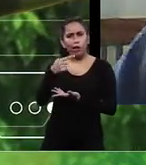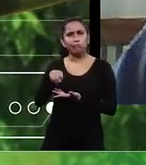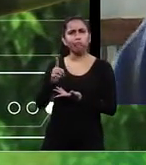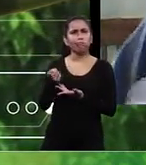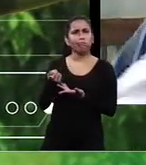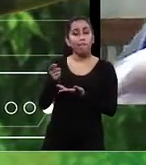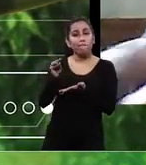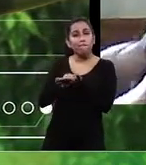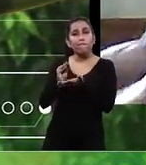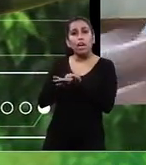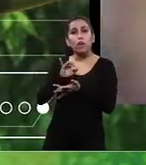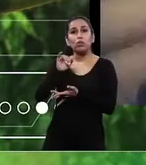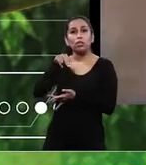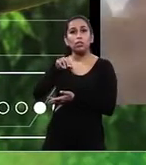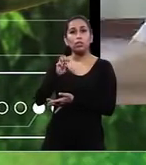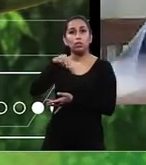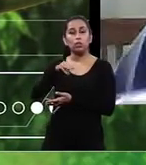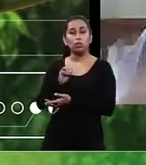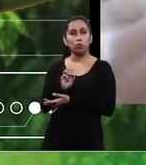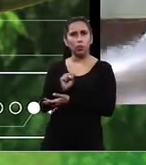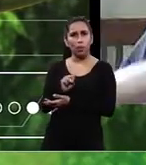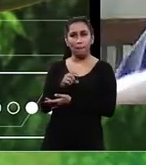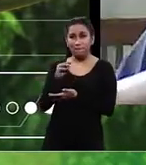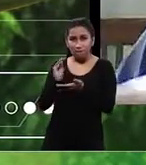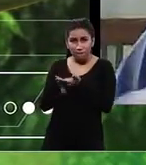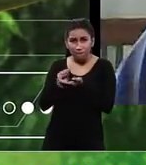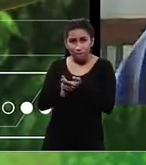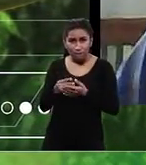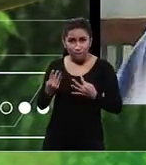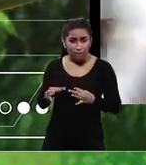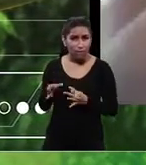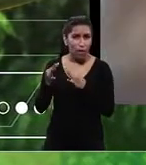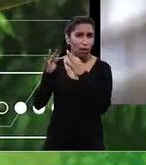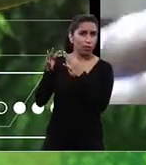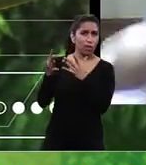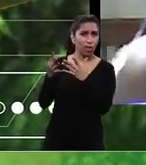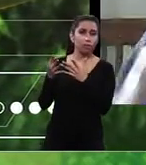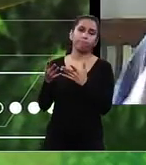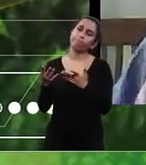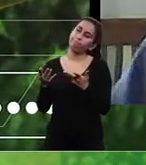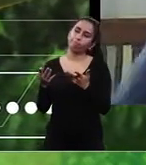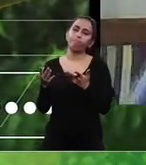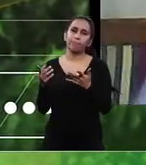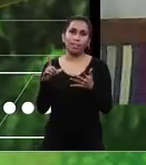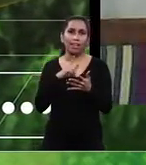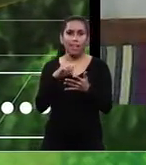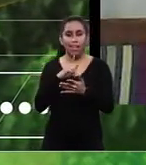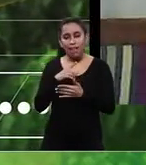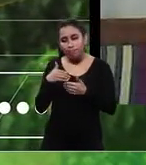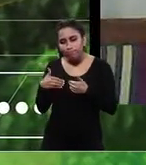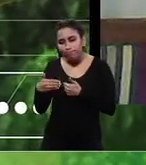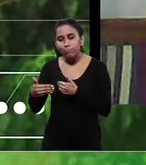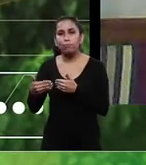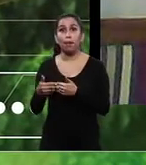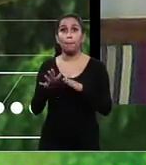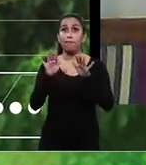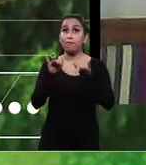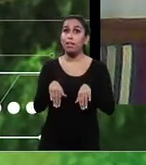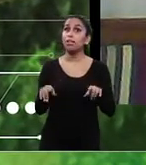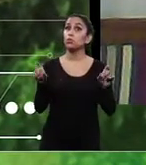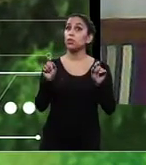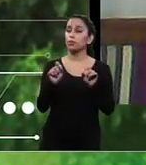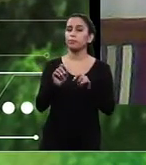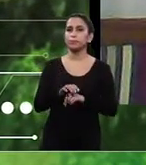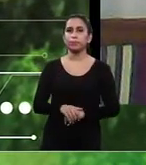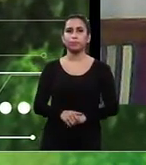insumos, né? Então, se eu não consigo levar a tecnologia e o insumo necessário, se avança sobre novas áreas. E, para finalizar,